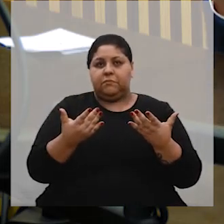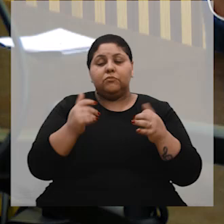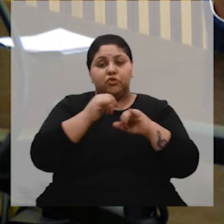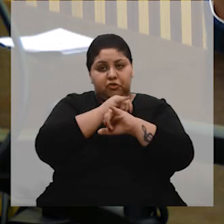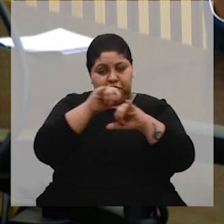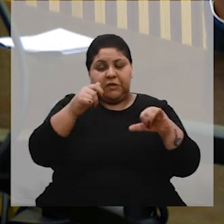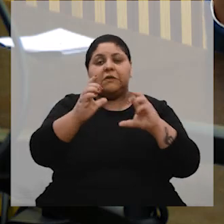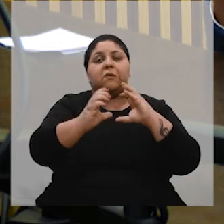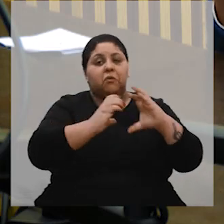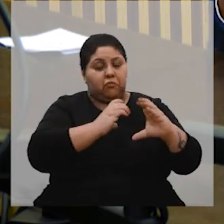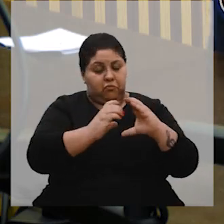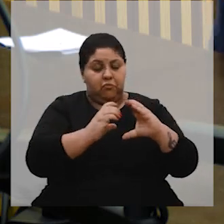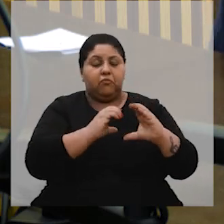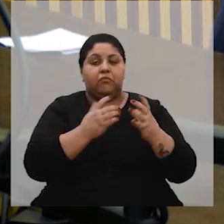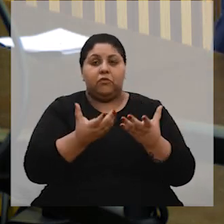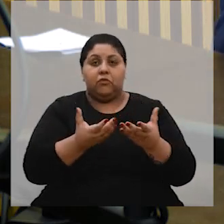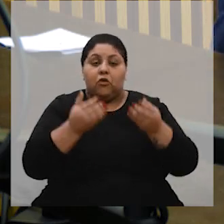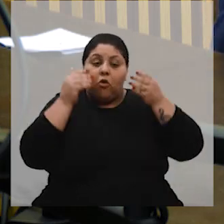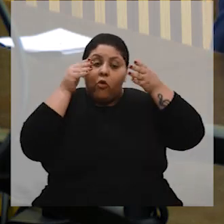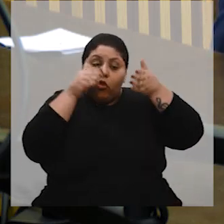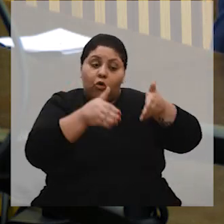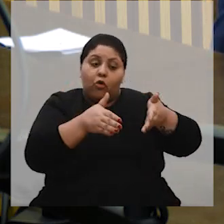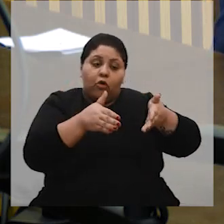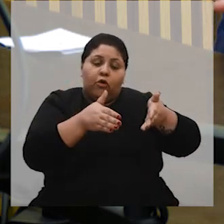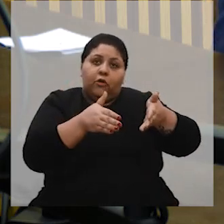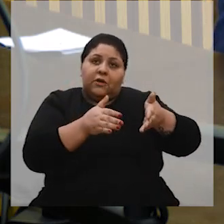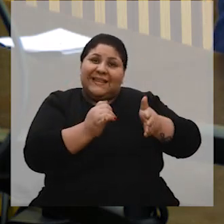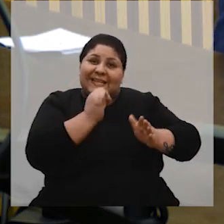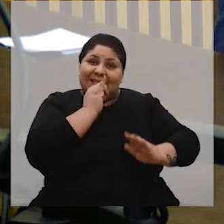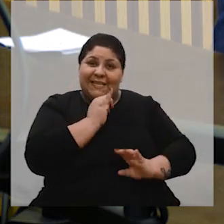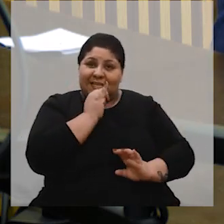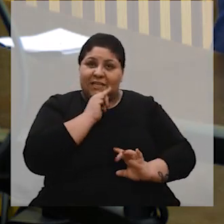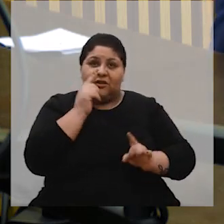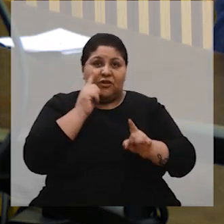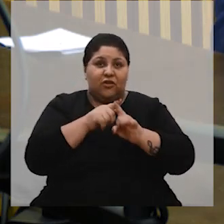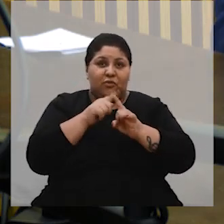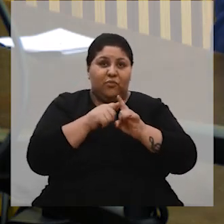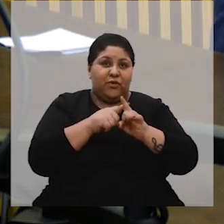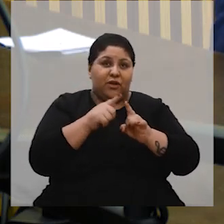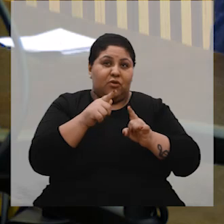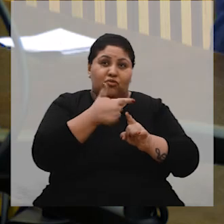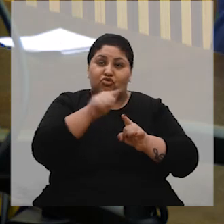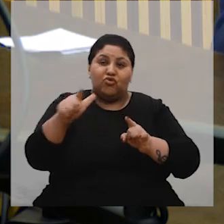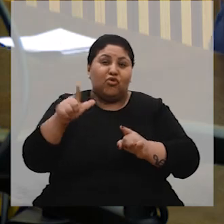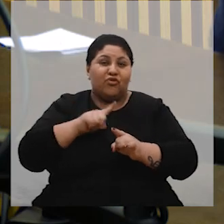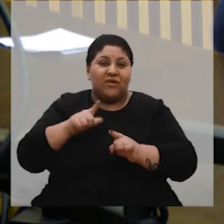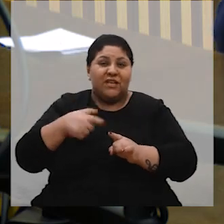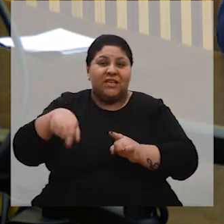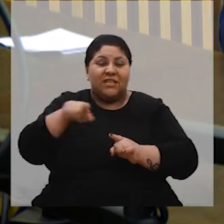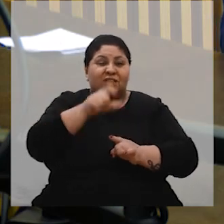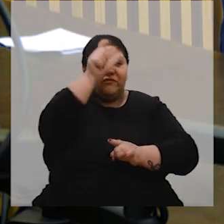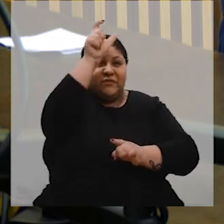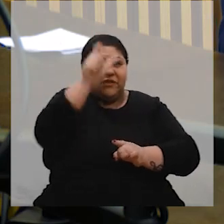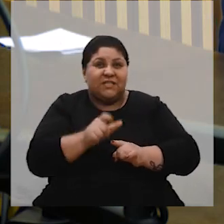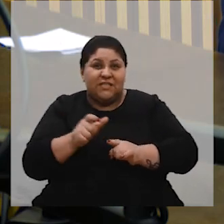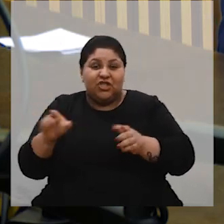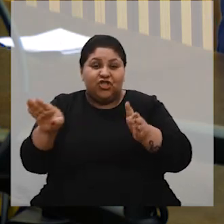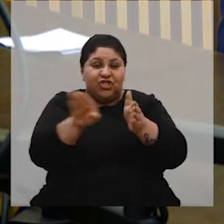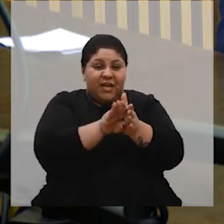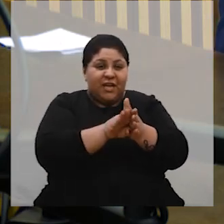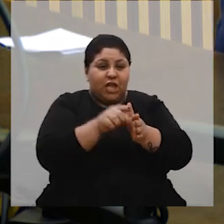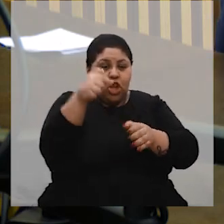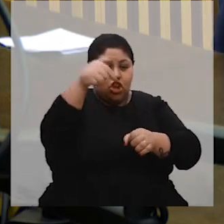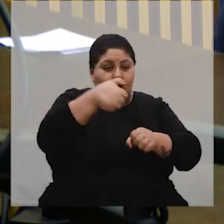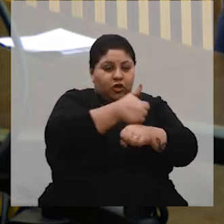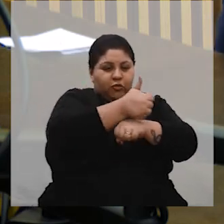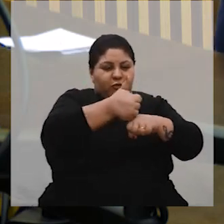publicidade, de divulgação mesmo, focando na testagem. Porque o resto a gente tem. A gente precisa que o paciente chegue até a